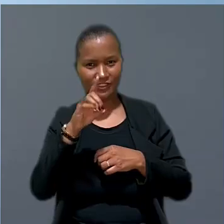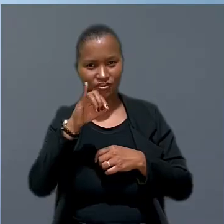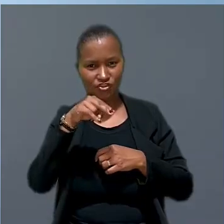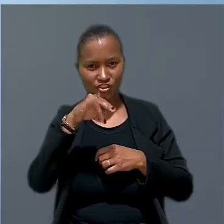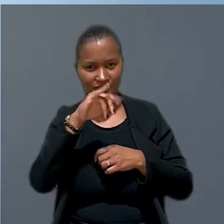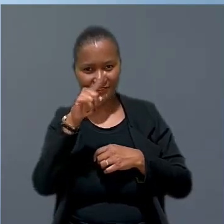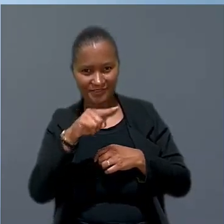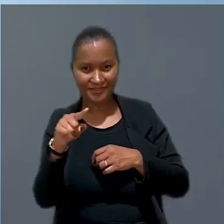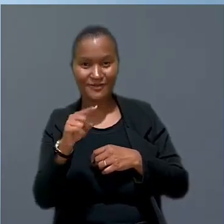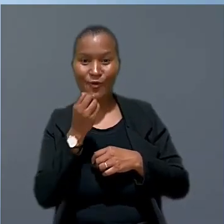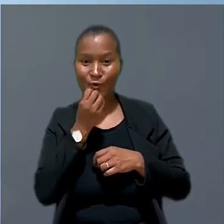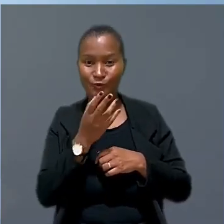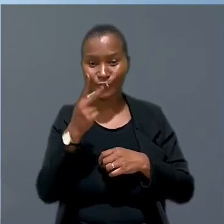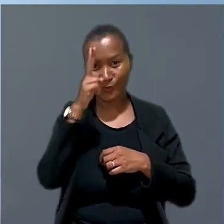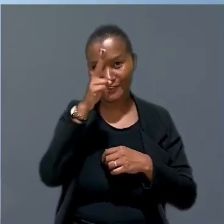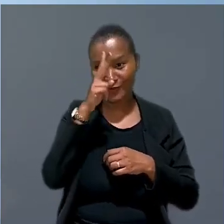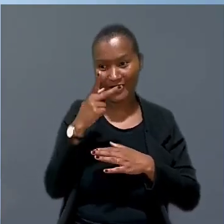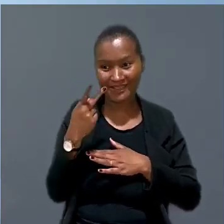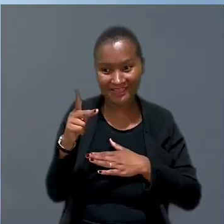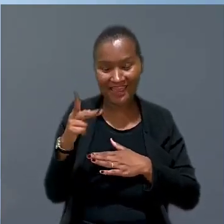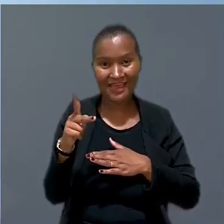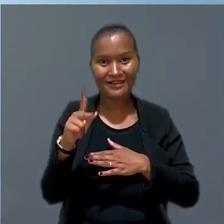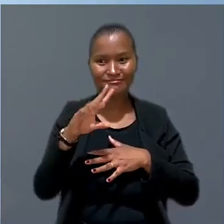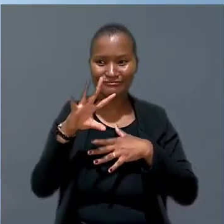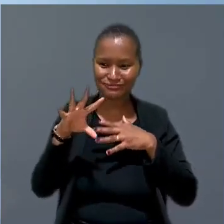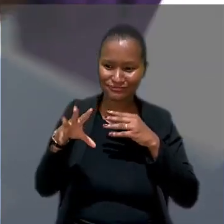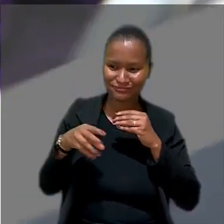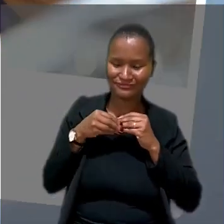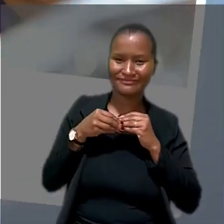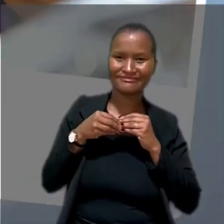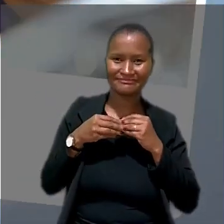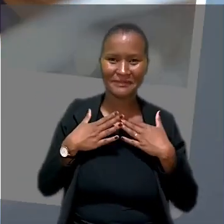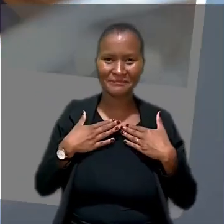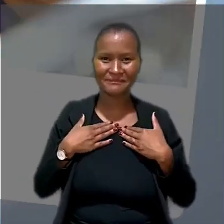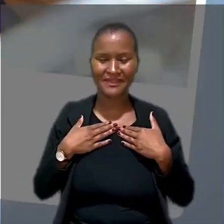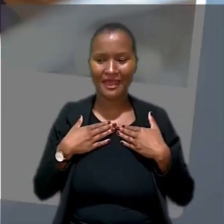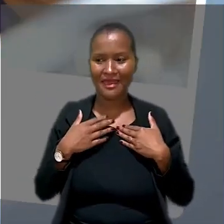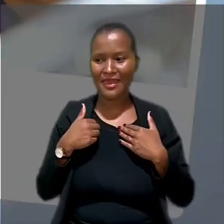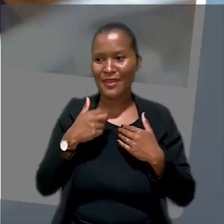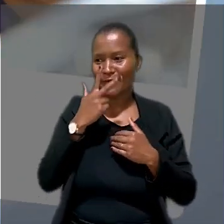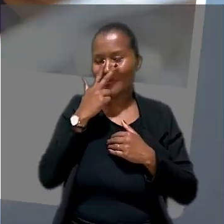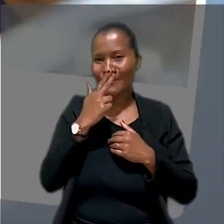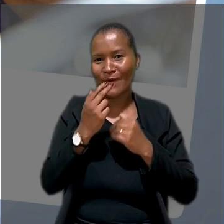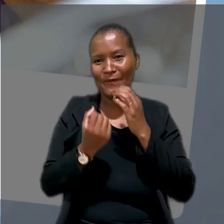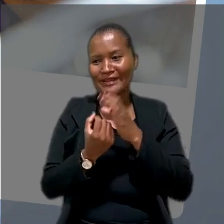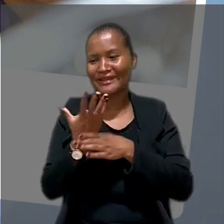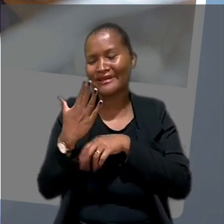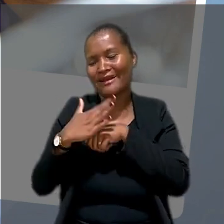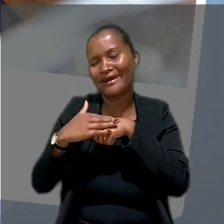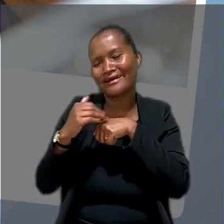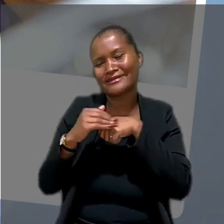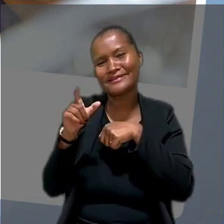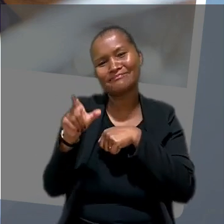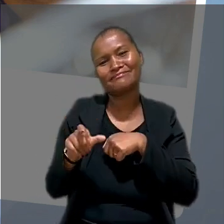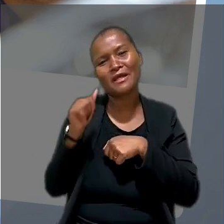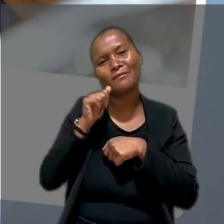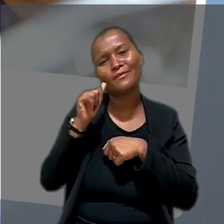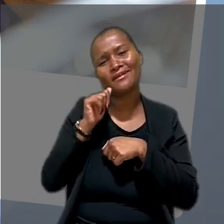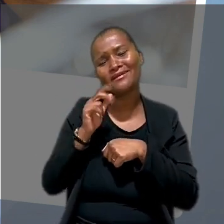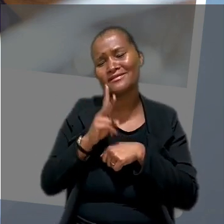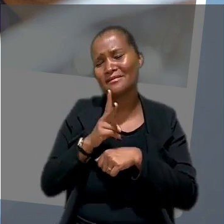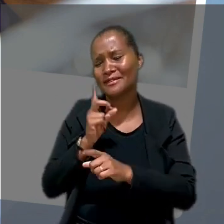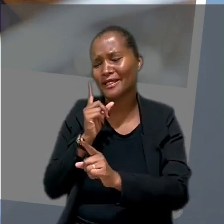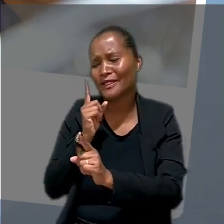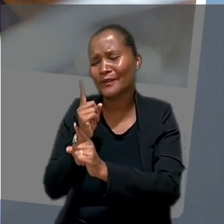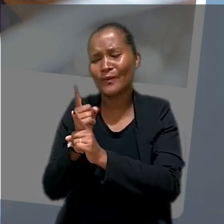contou a história dela. Pôde agregar bastante. Acabei virando até criando um carinho assim por ela. Toda vez